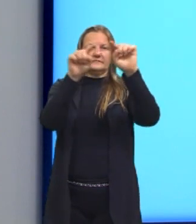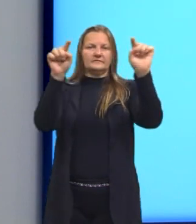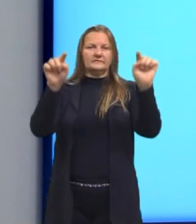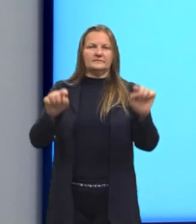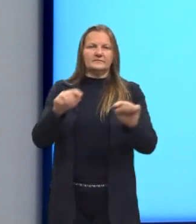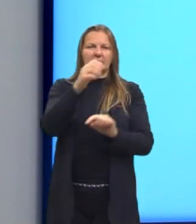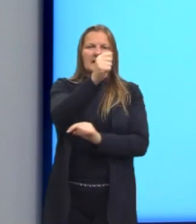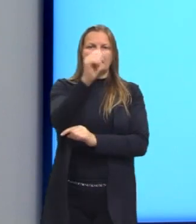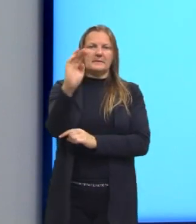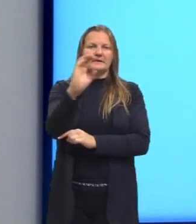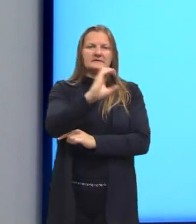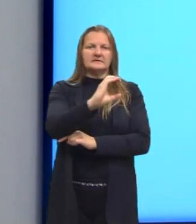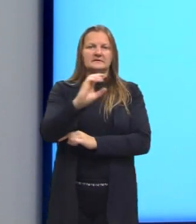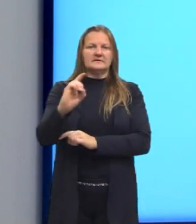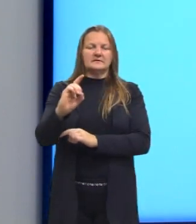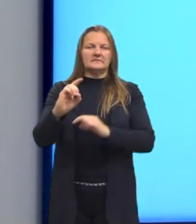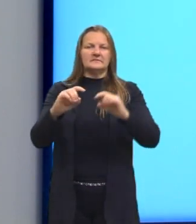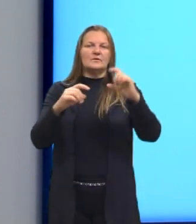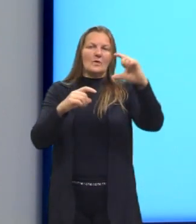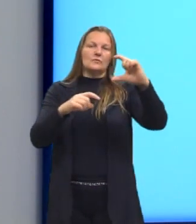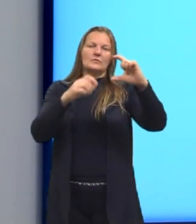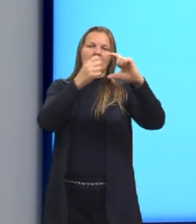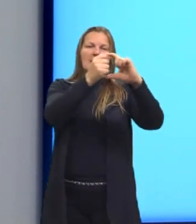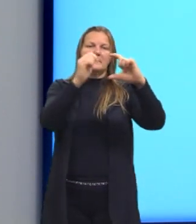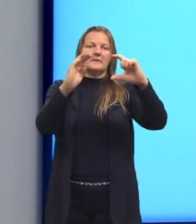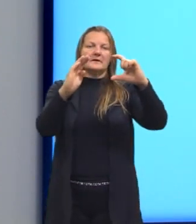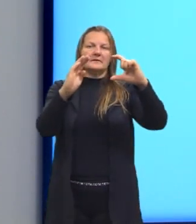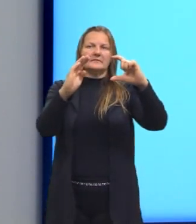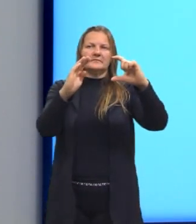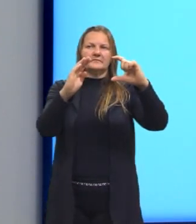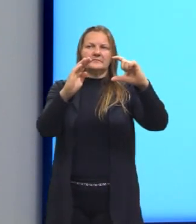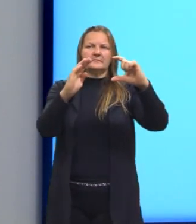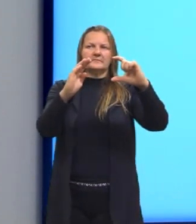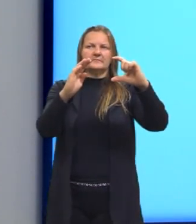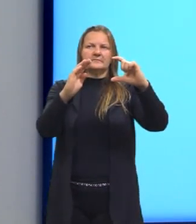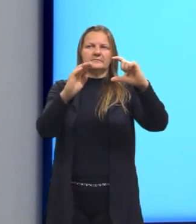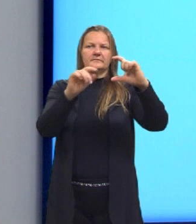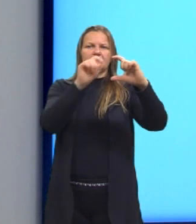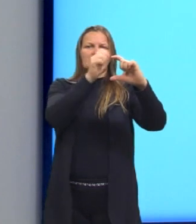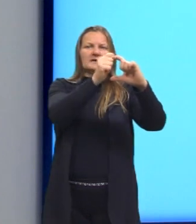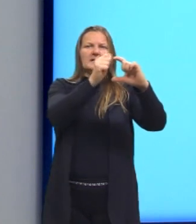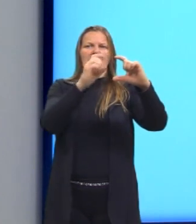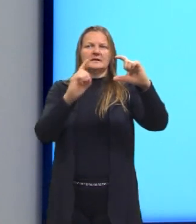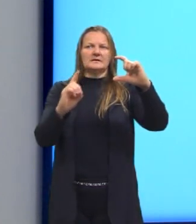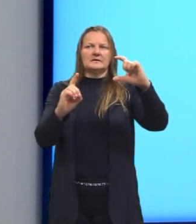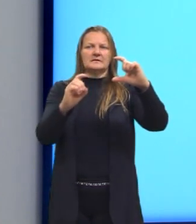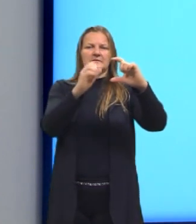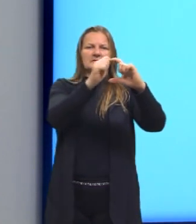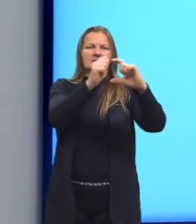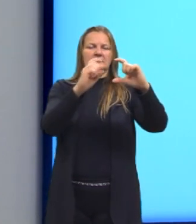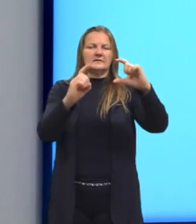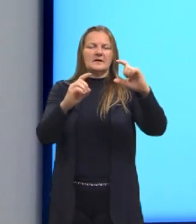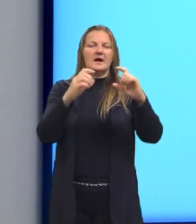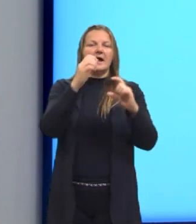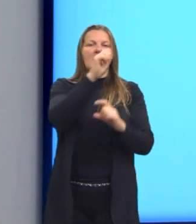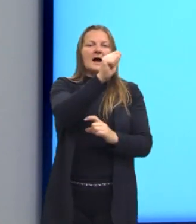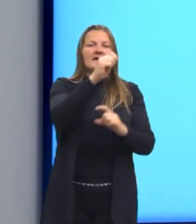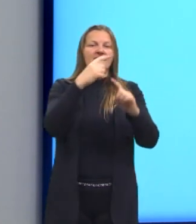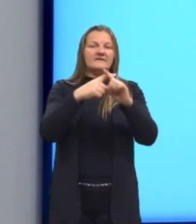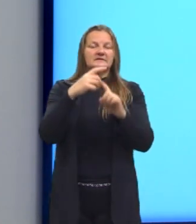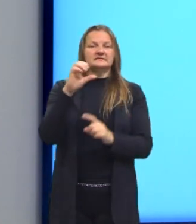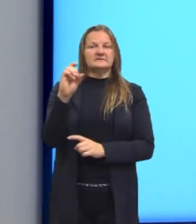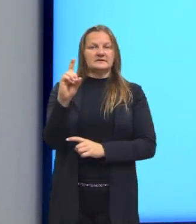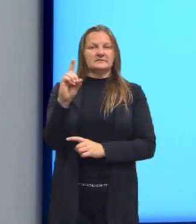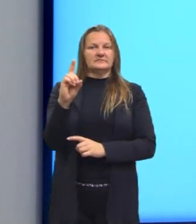diagonal principal seria o A e o D. Então, para calcular o determinante, nós multiplicamos A vezes